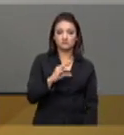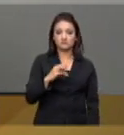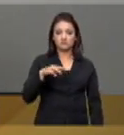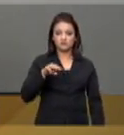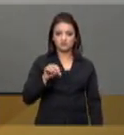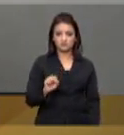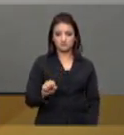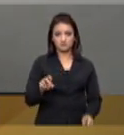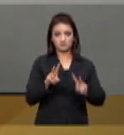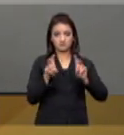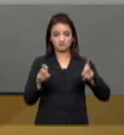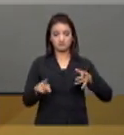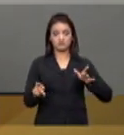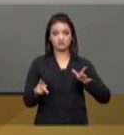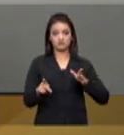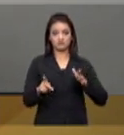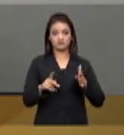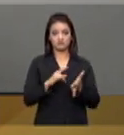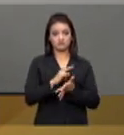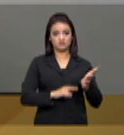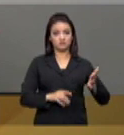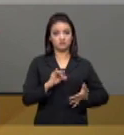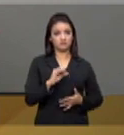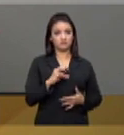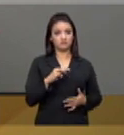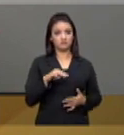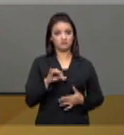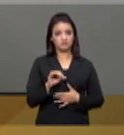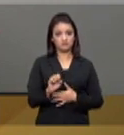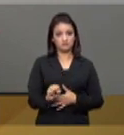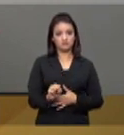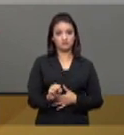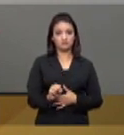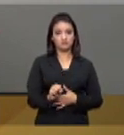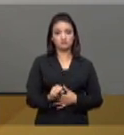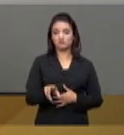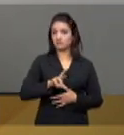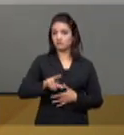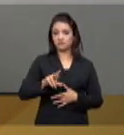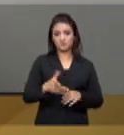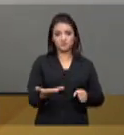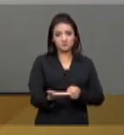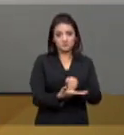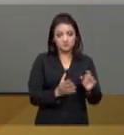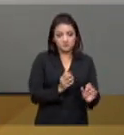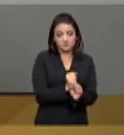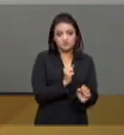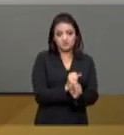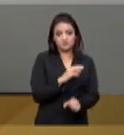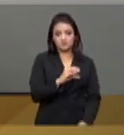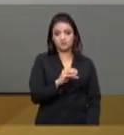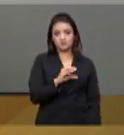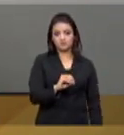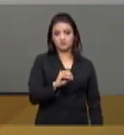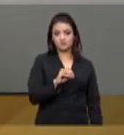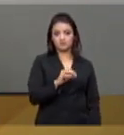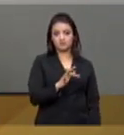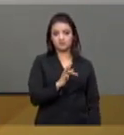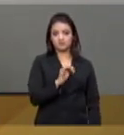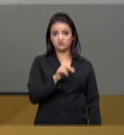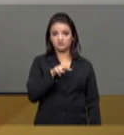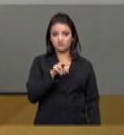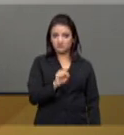ICMS na base de cálculo do PIS/COFINS é inconstitucional. Não compõe a base de incidência da COFINS, porque é estranho ao